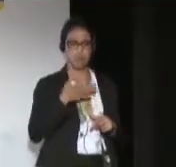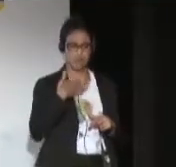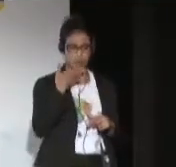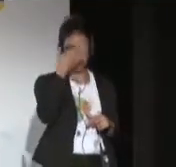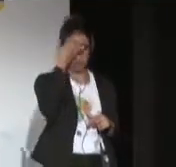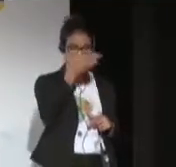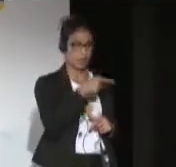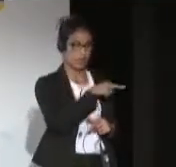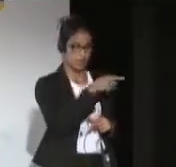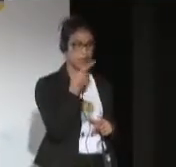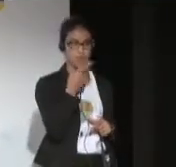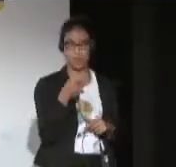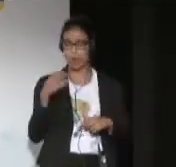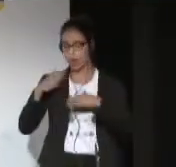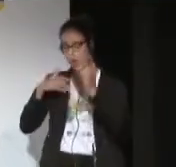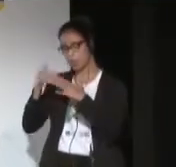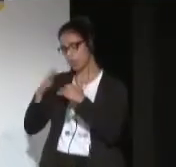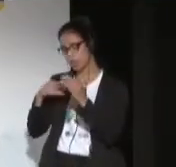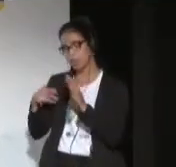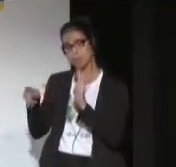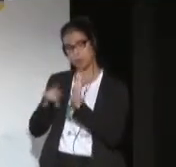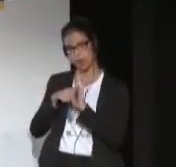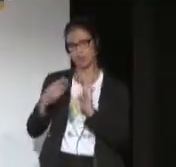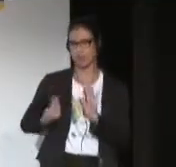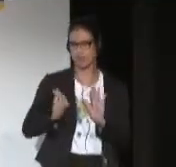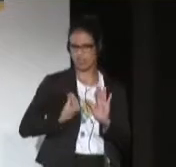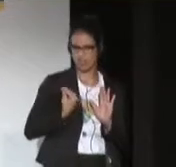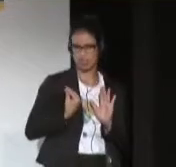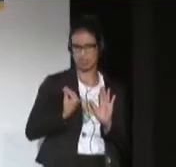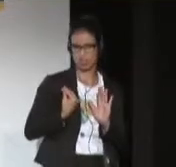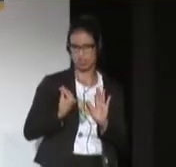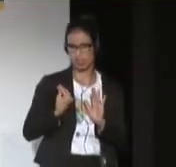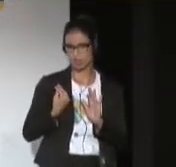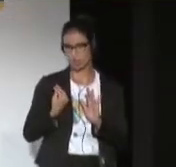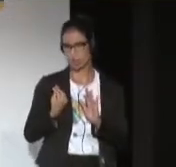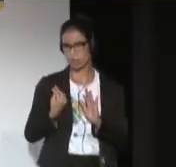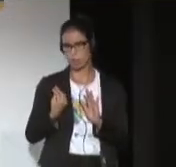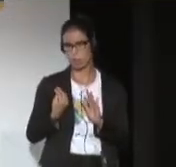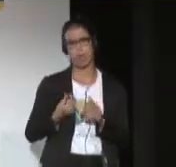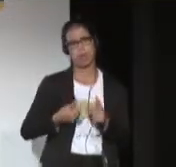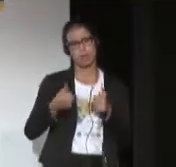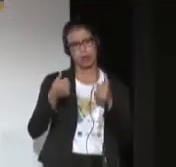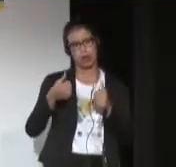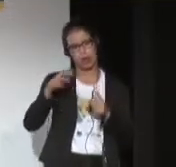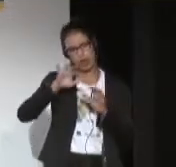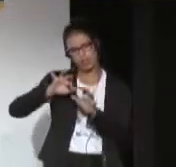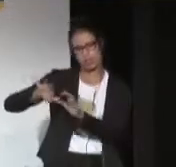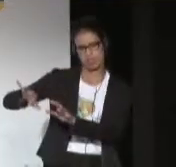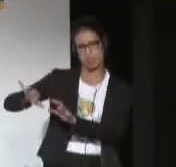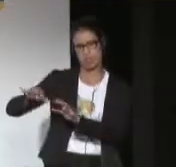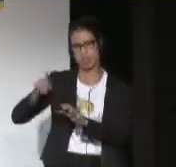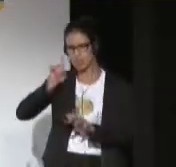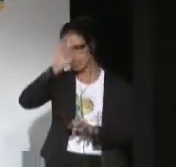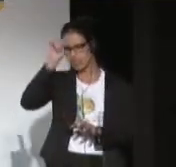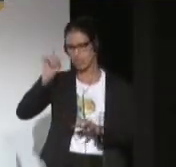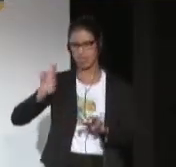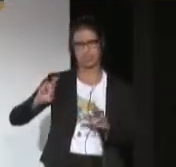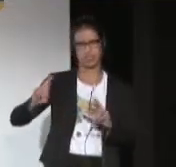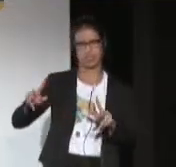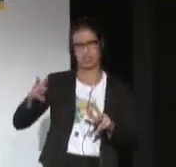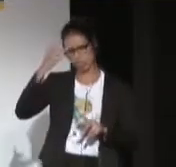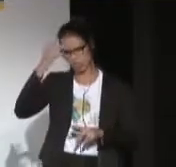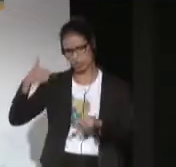de habilidades para a vida. Eu acho que essa é a melhor forma de pensar, para a gente se afastar um pouco dessa ideia distinta que as